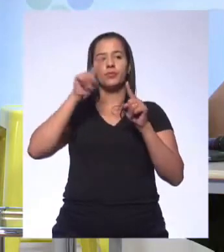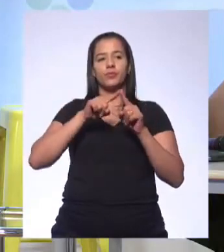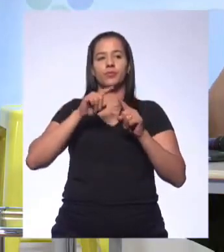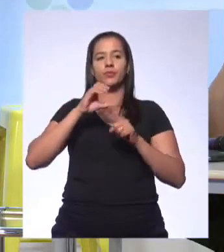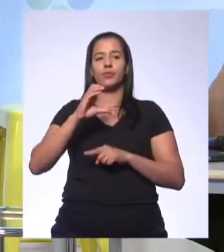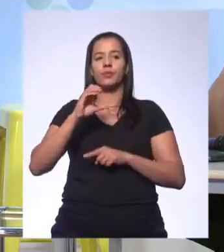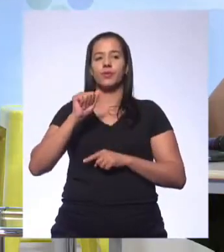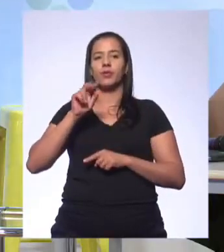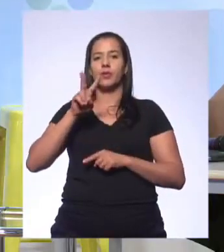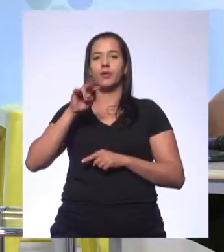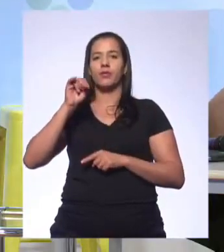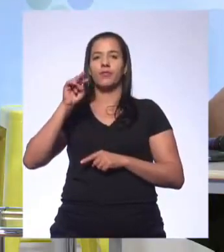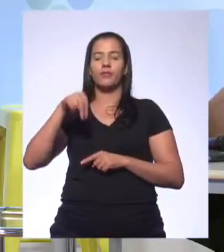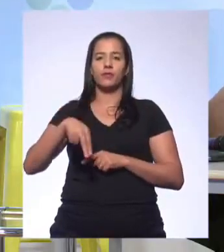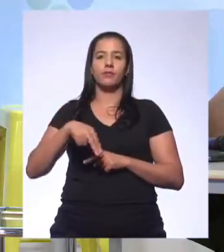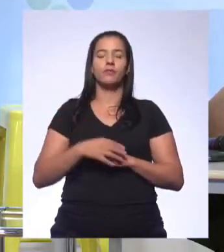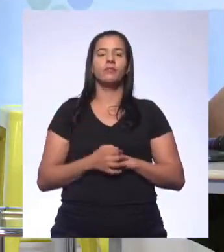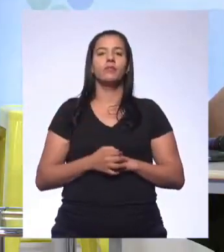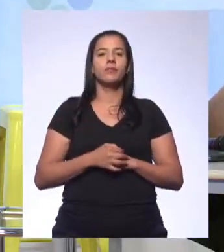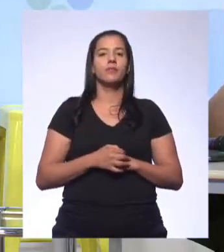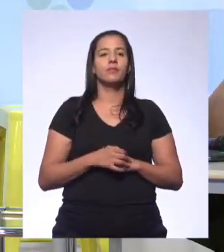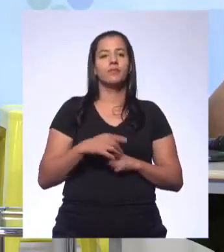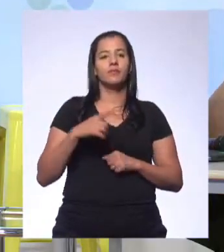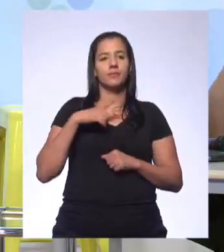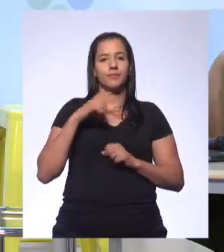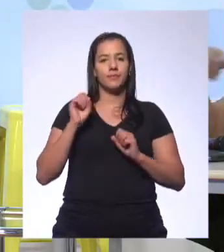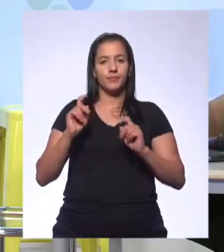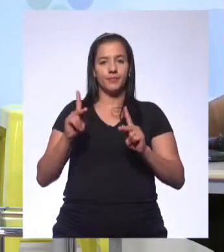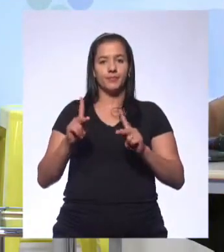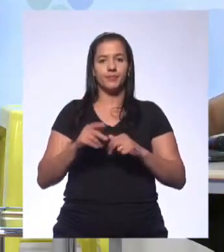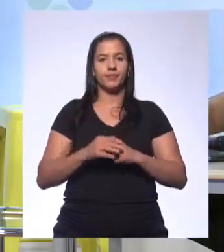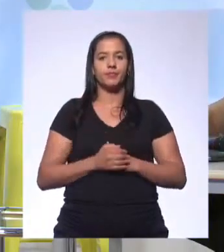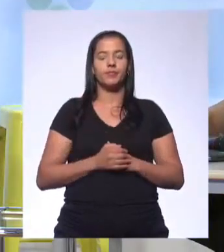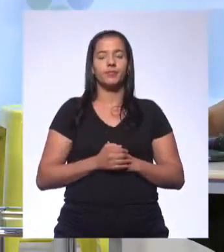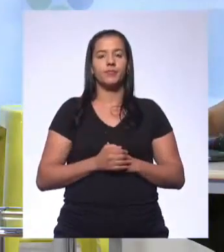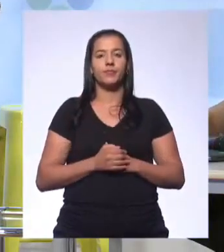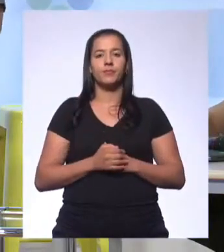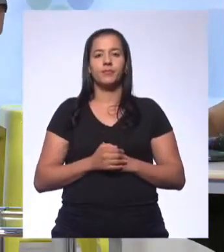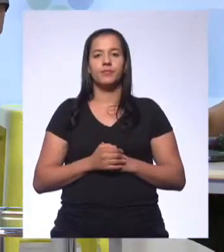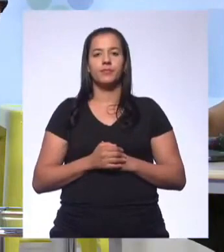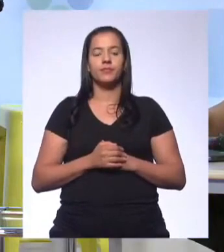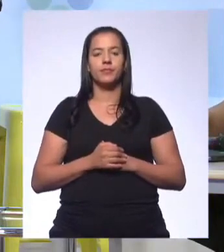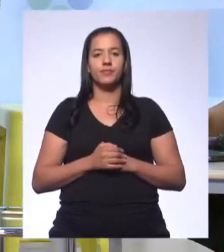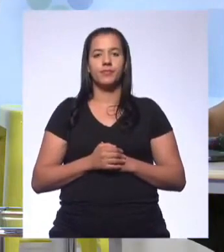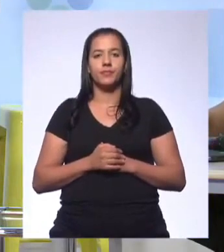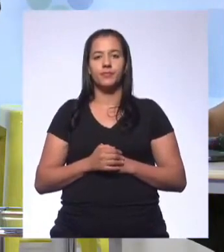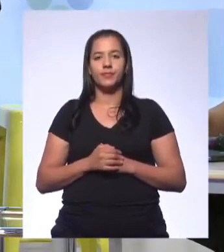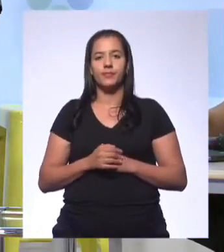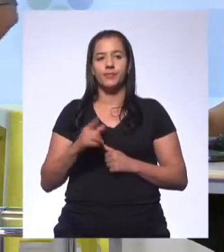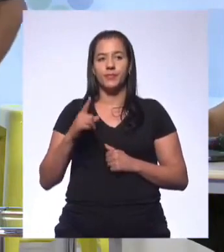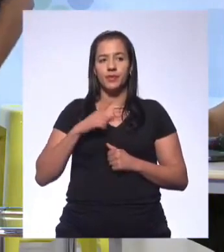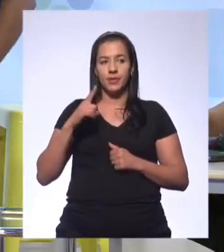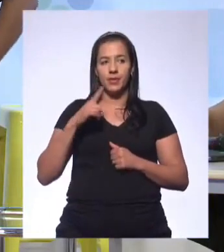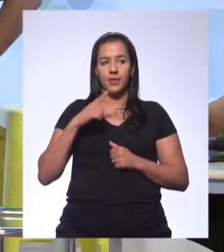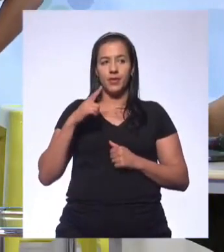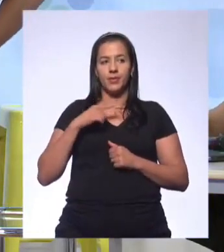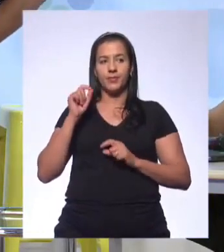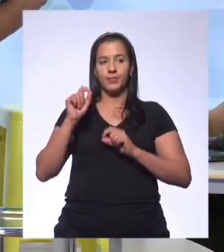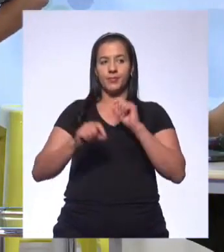ou ciclo de Calvin. Ok? Aí nós temos o efeito